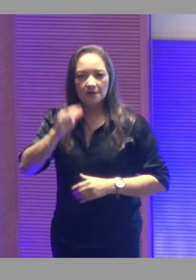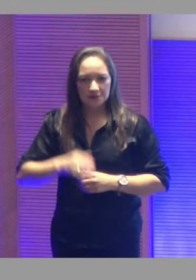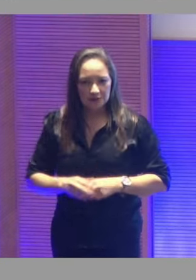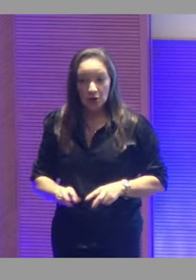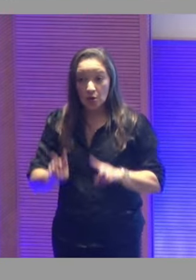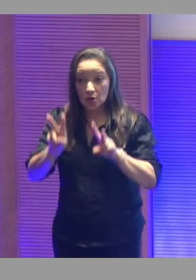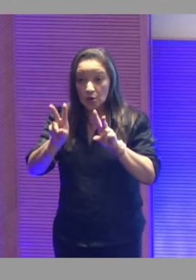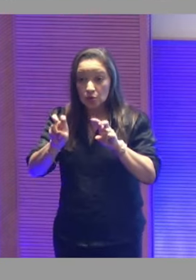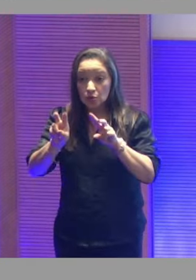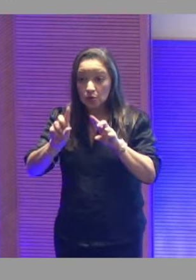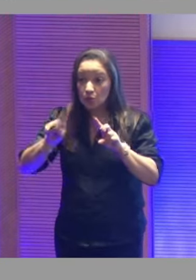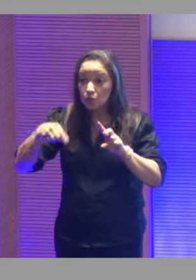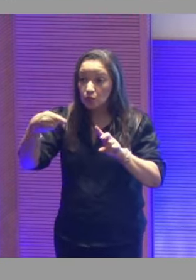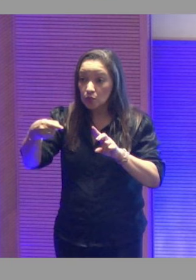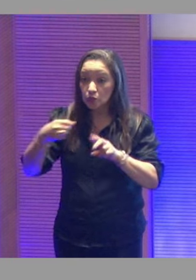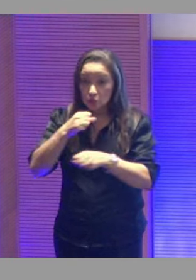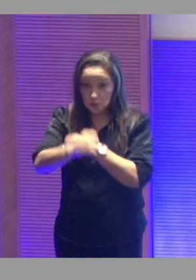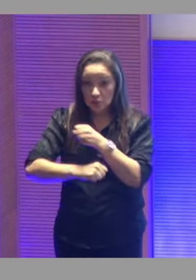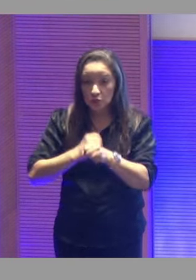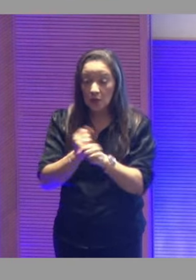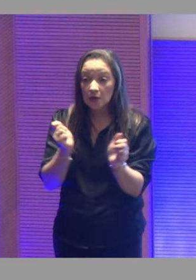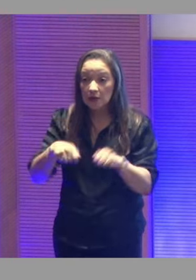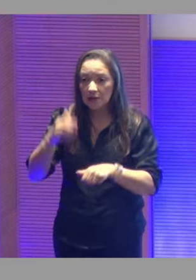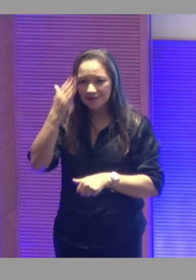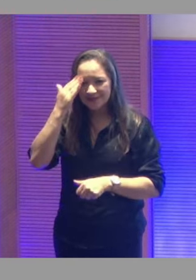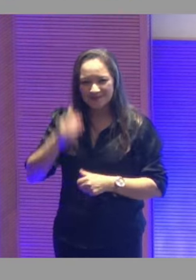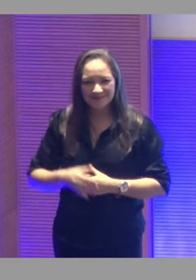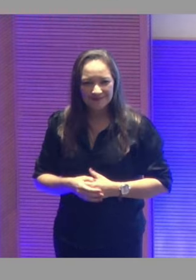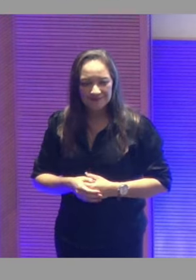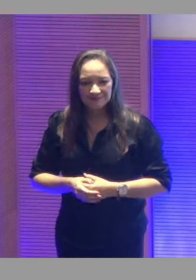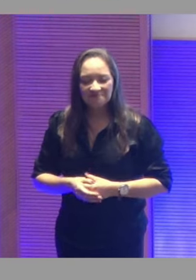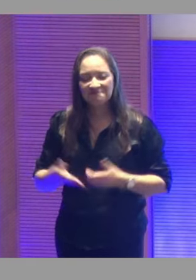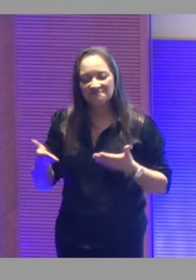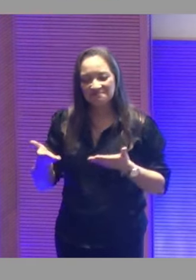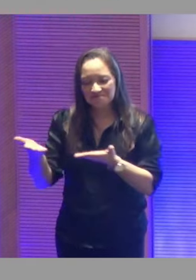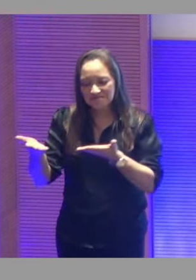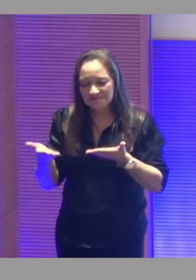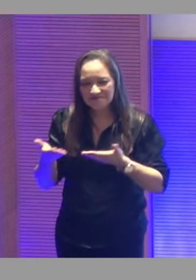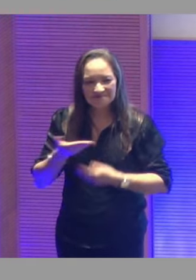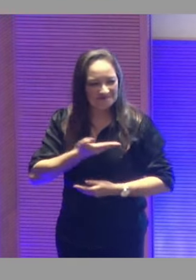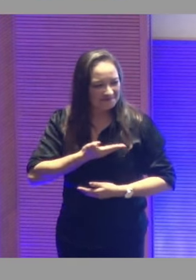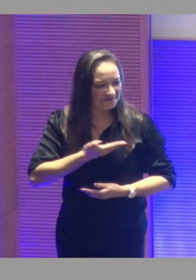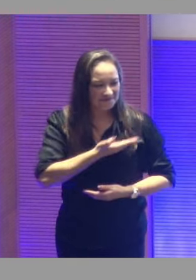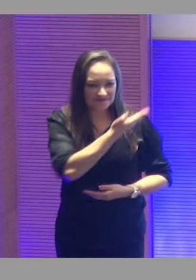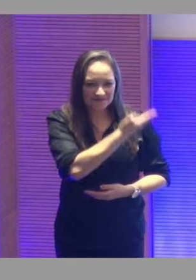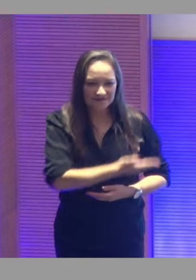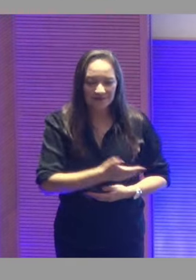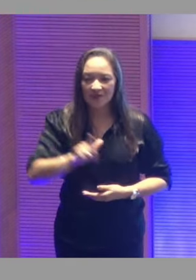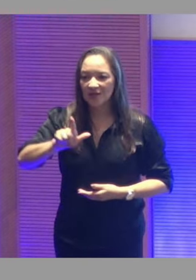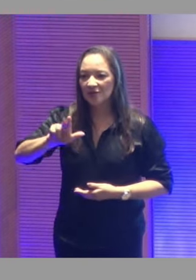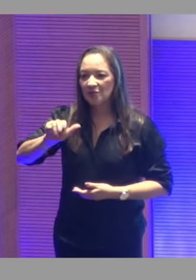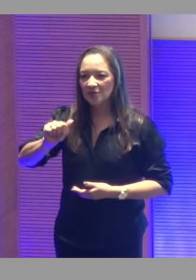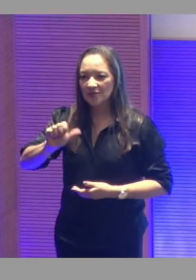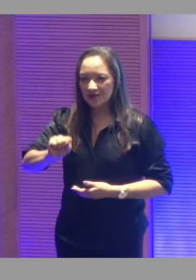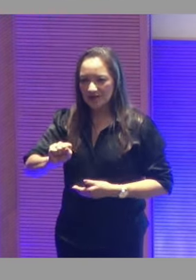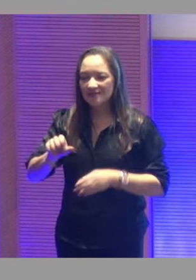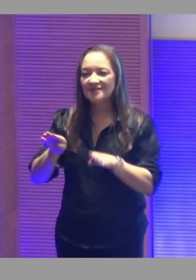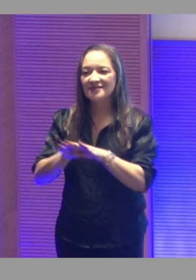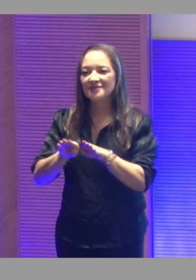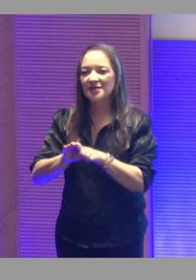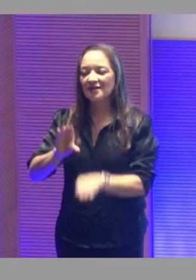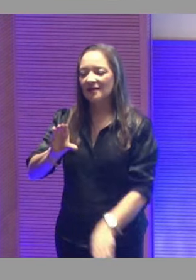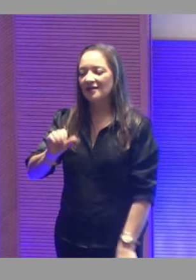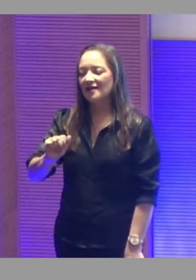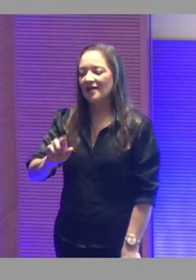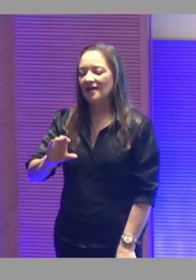próximo ano agora Sim gostaria de chamar meus colegas colegas Lucas e Carol para compor a mesa